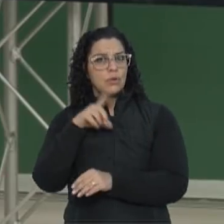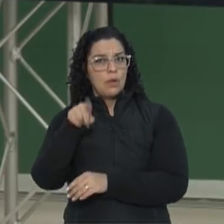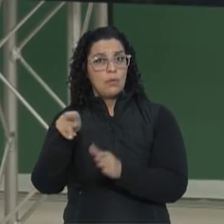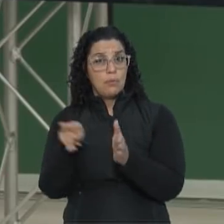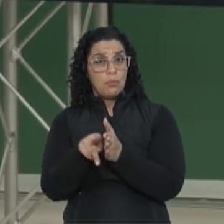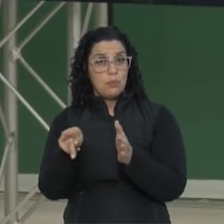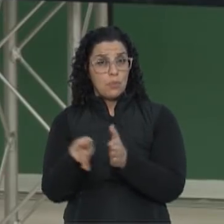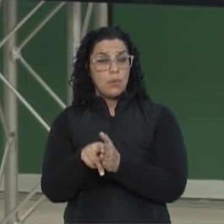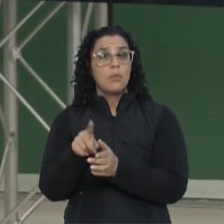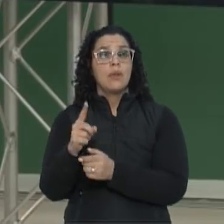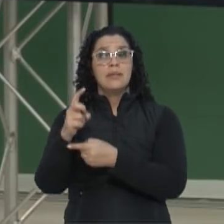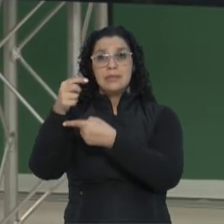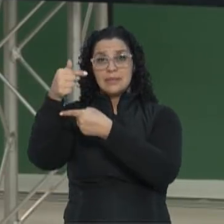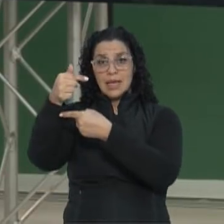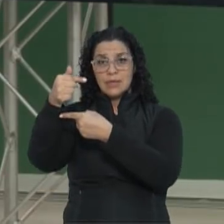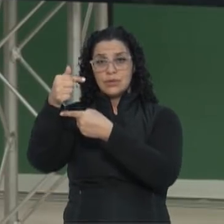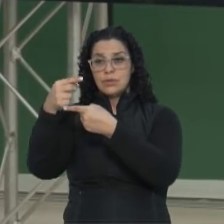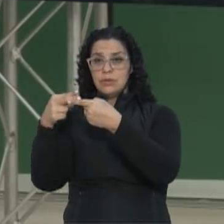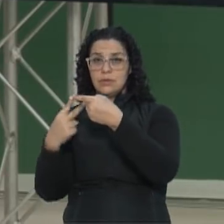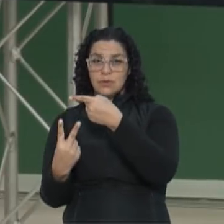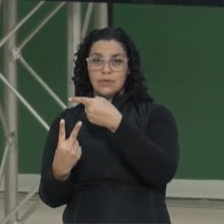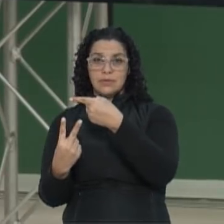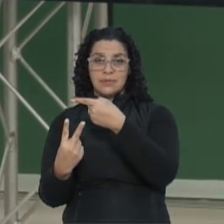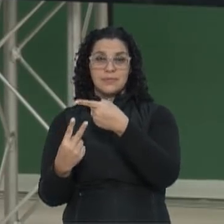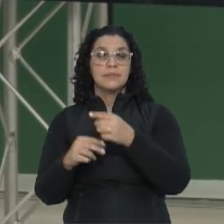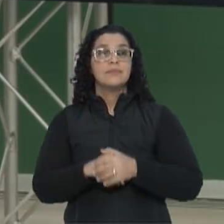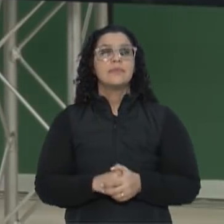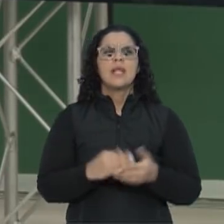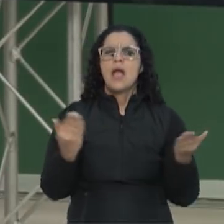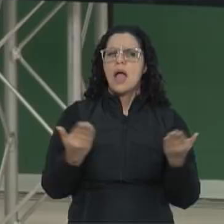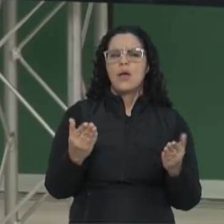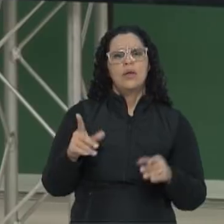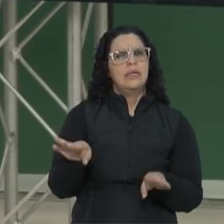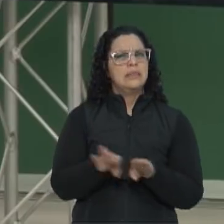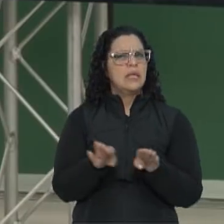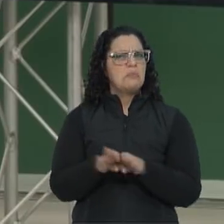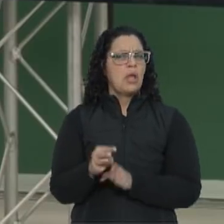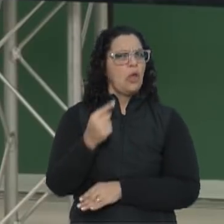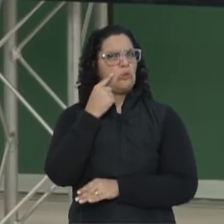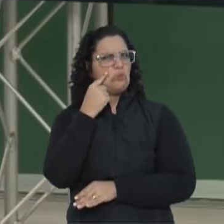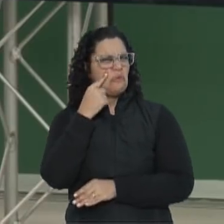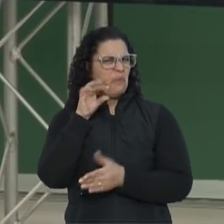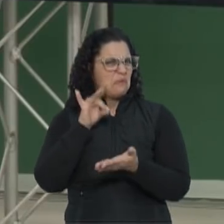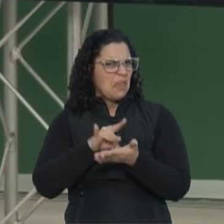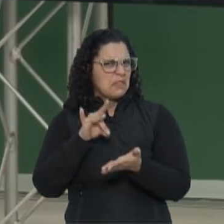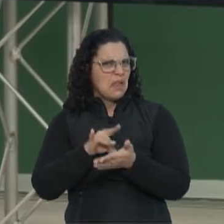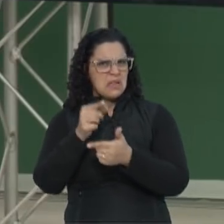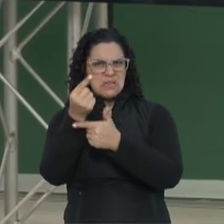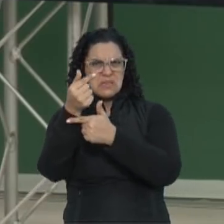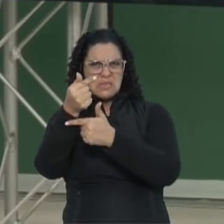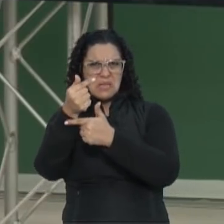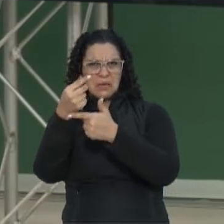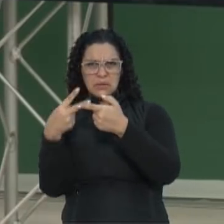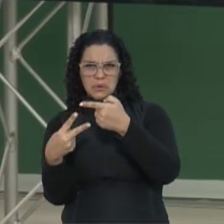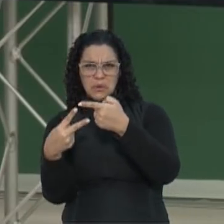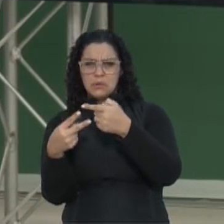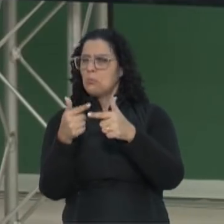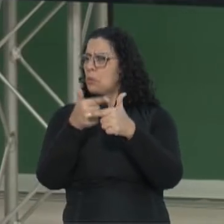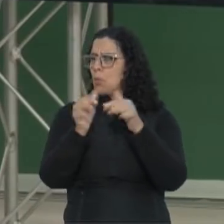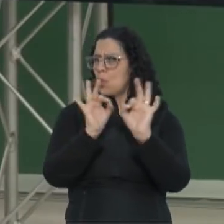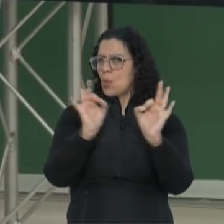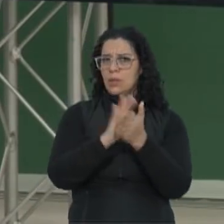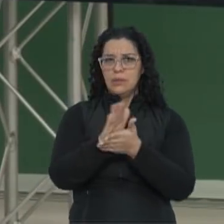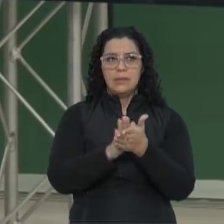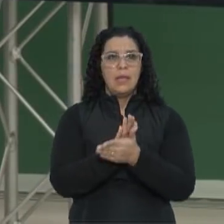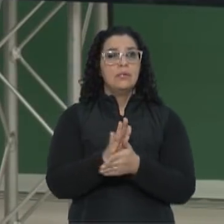fração irredutível, 7 meios. Ah, mas eu estou duvidando desses 7 meios, professora. Não tem problema.